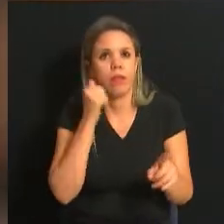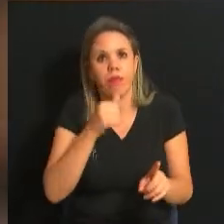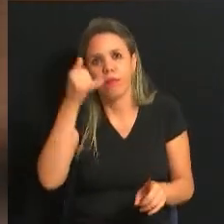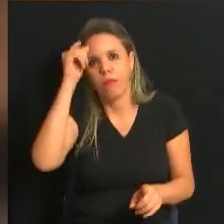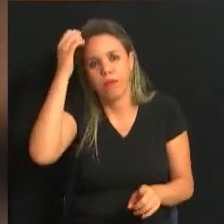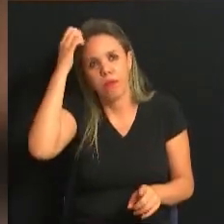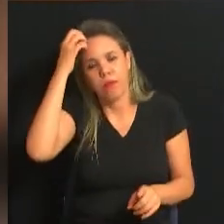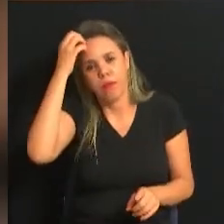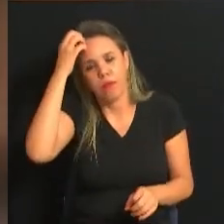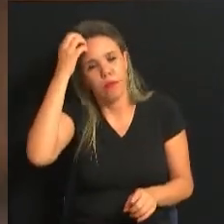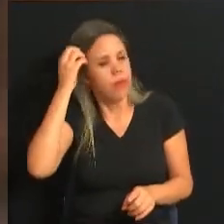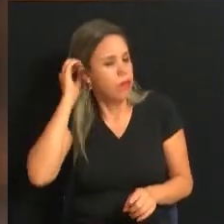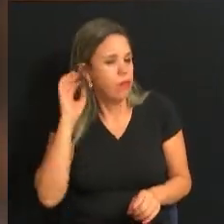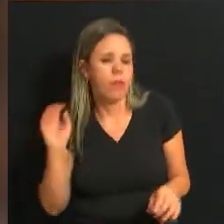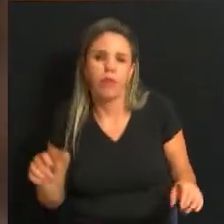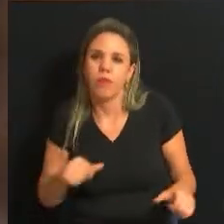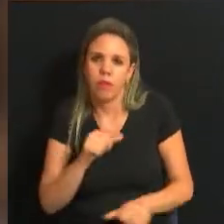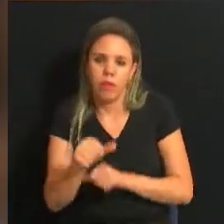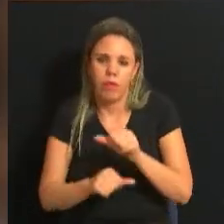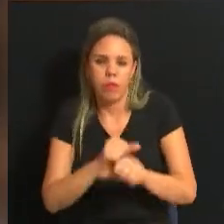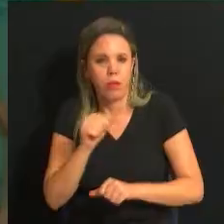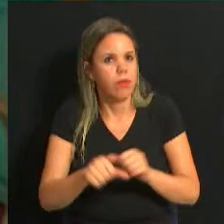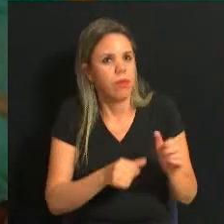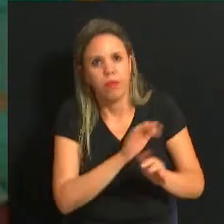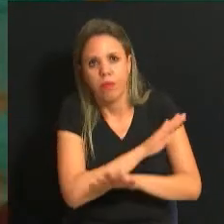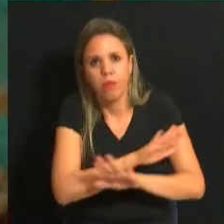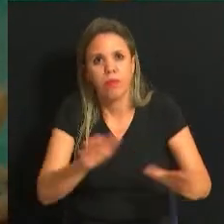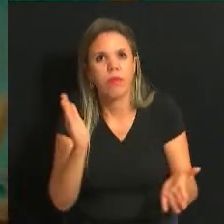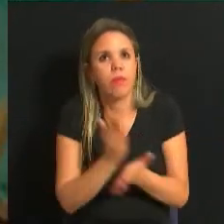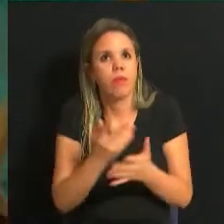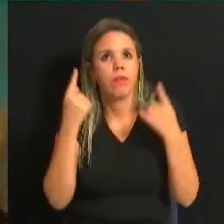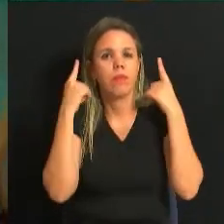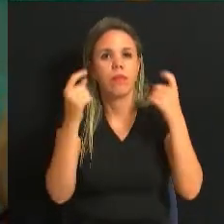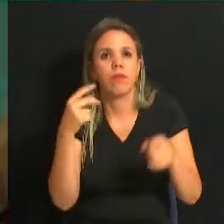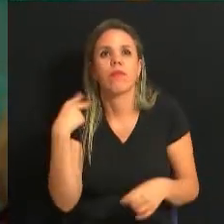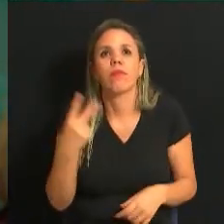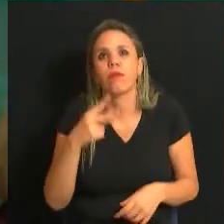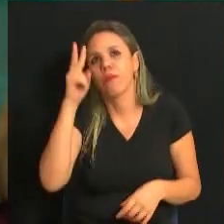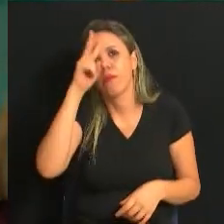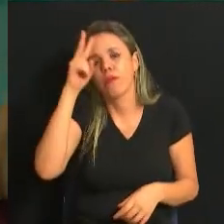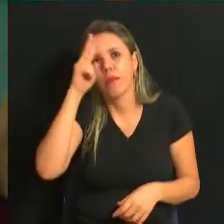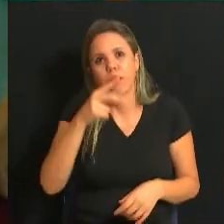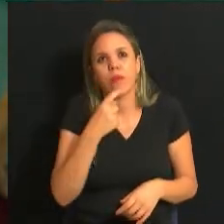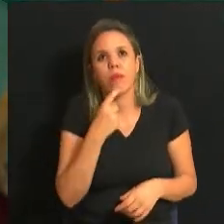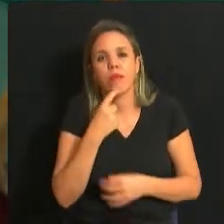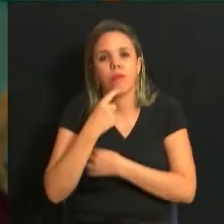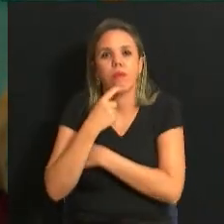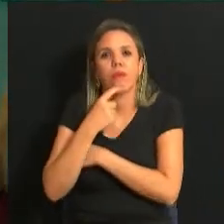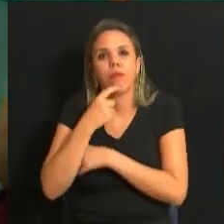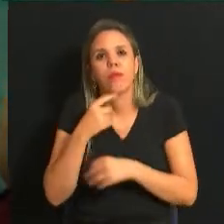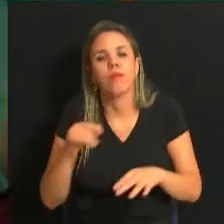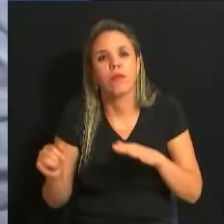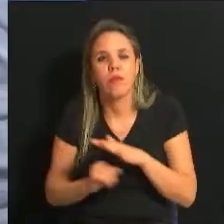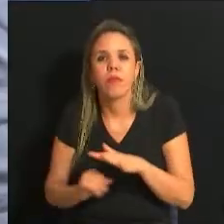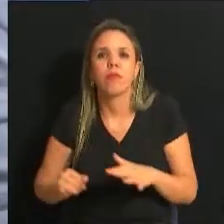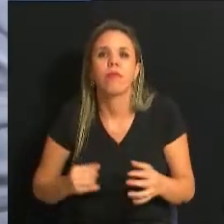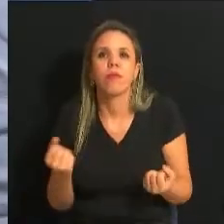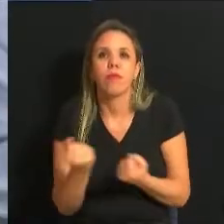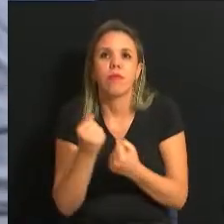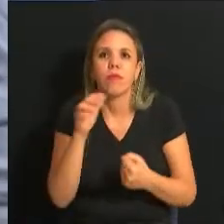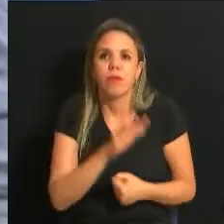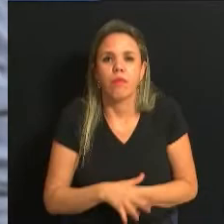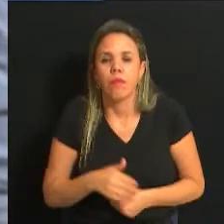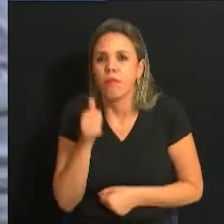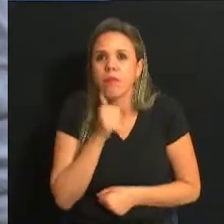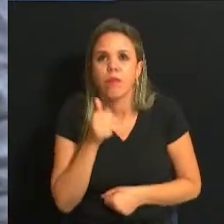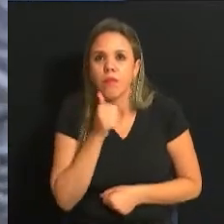evitado, né? Então, quebrar o ciclo de violência. A parlamentar lembrou que Campinas conta com instituições de apoio a